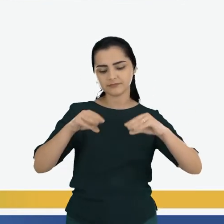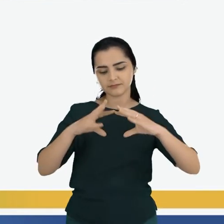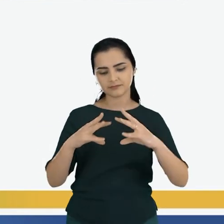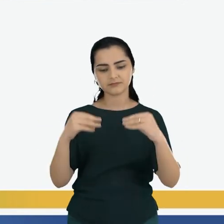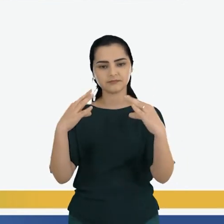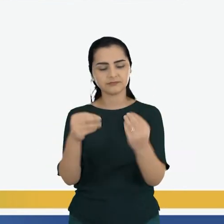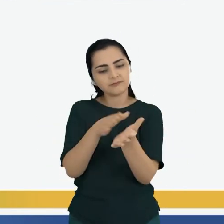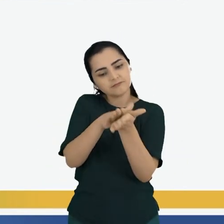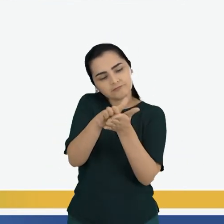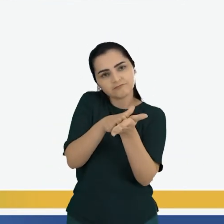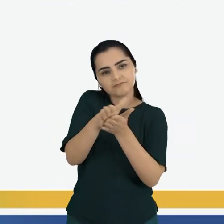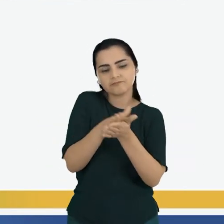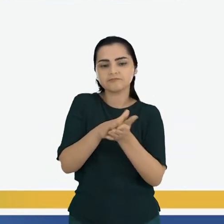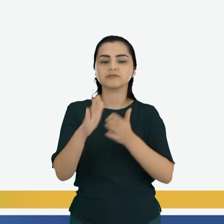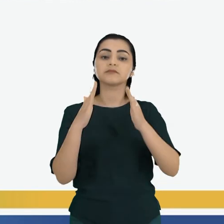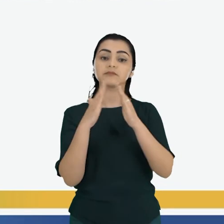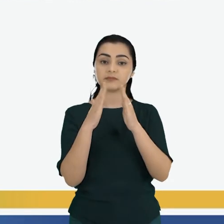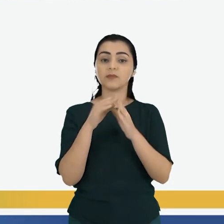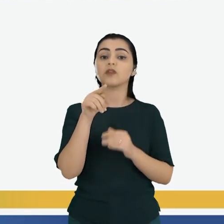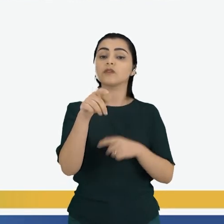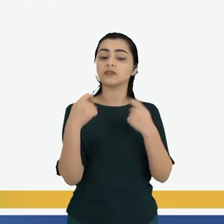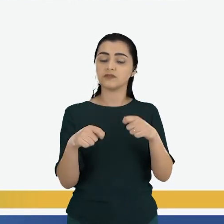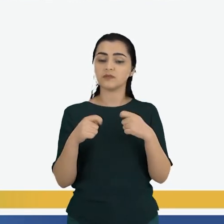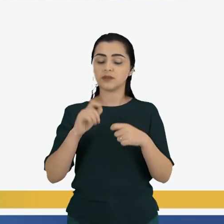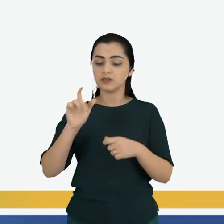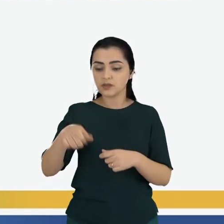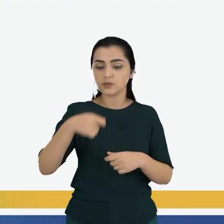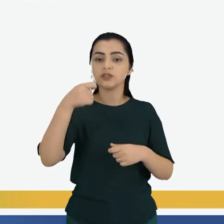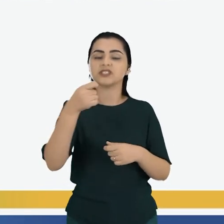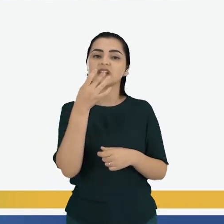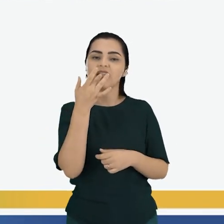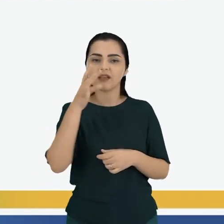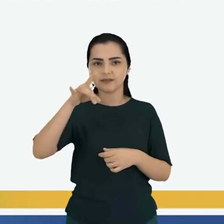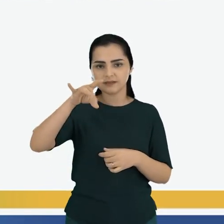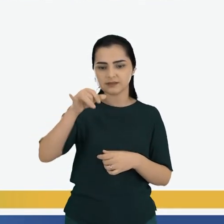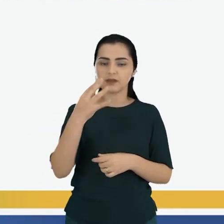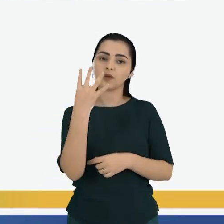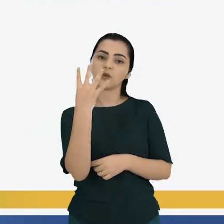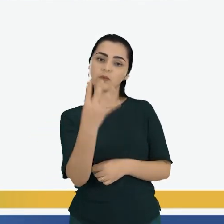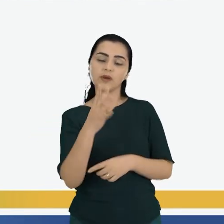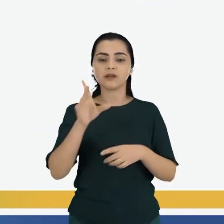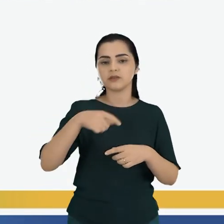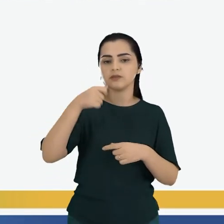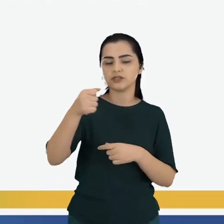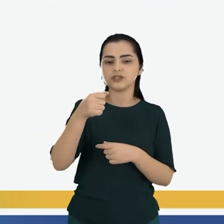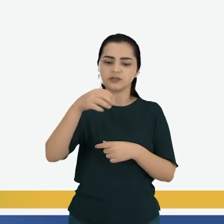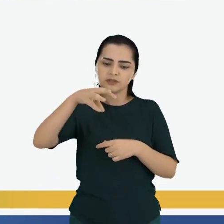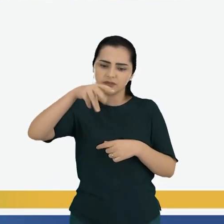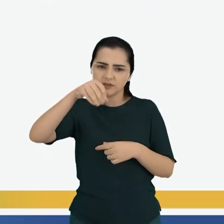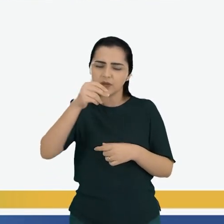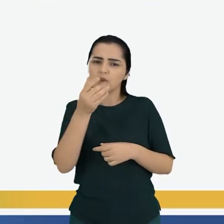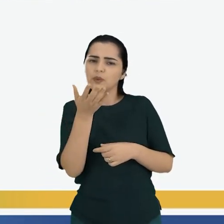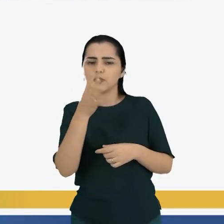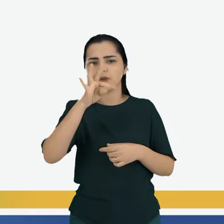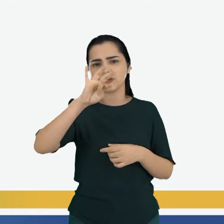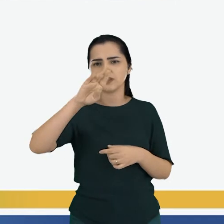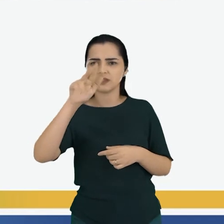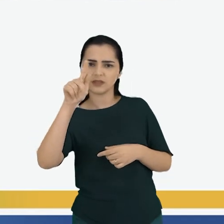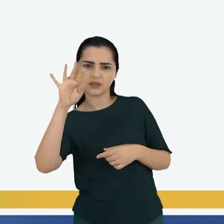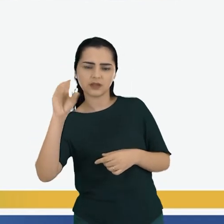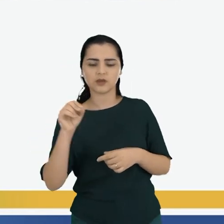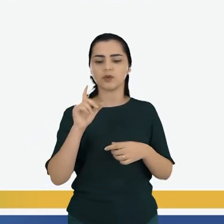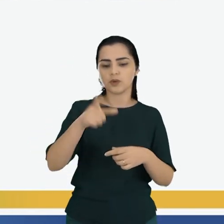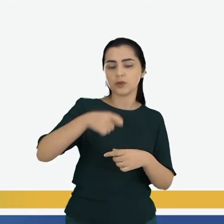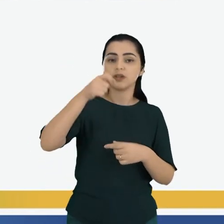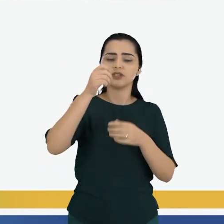modelar caseira. Você vai precisar de 1 xícara de sal, 4 xícaras de farinha de trigo, 1,5 xícaras